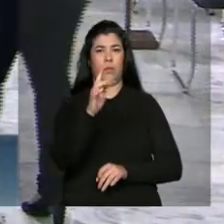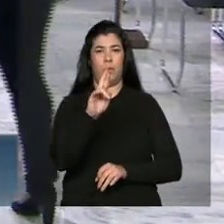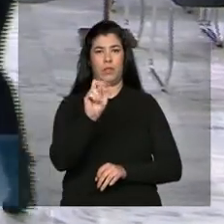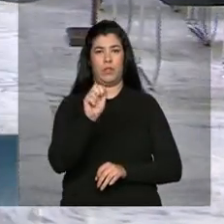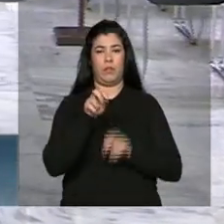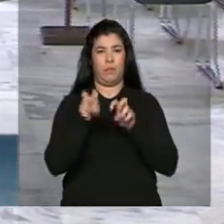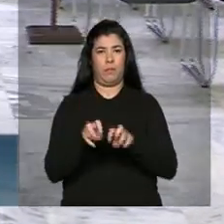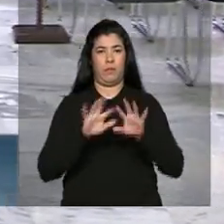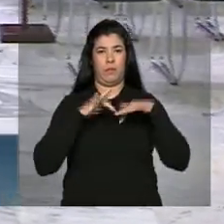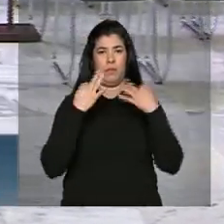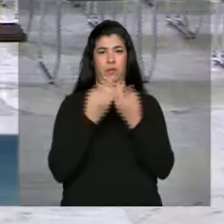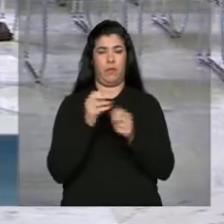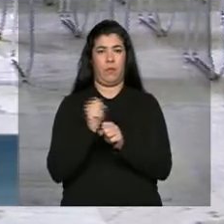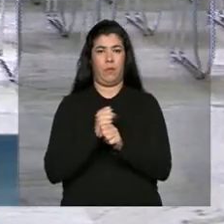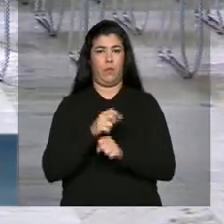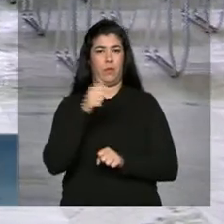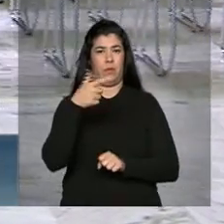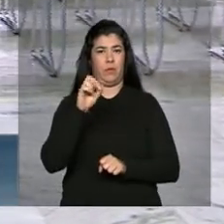Agricultura Familiar